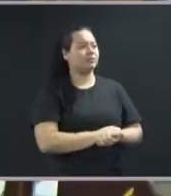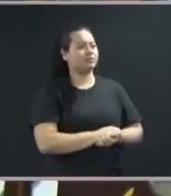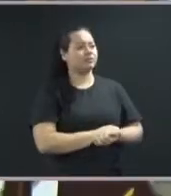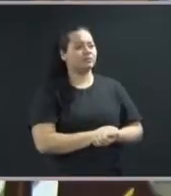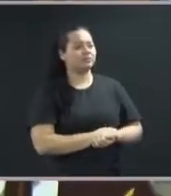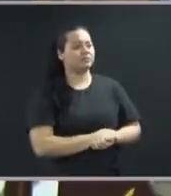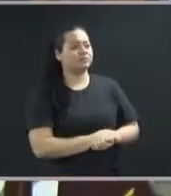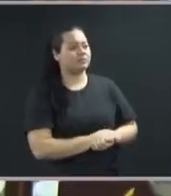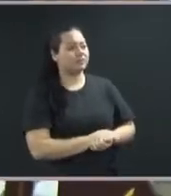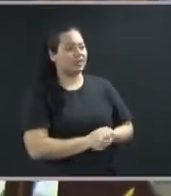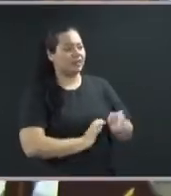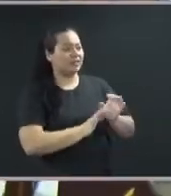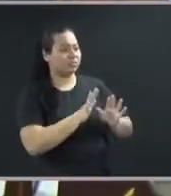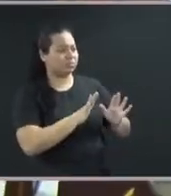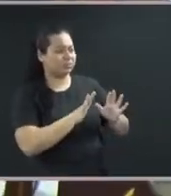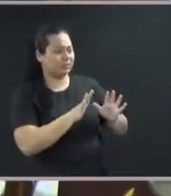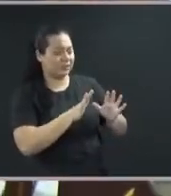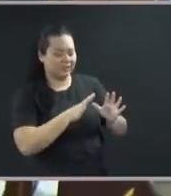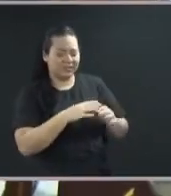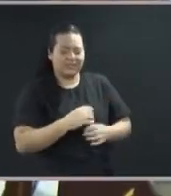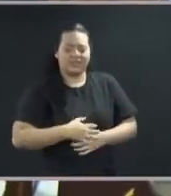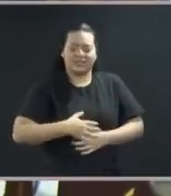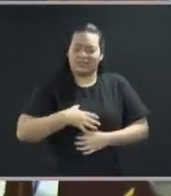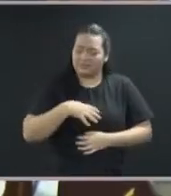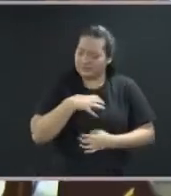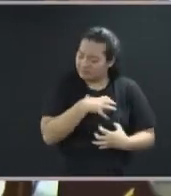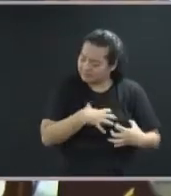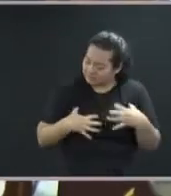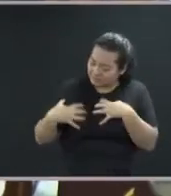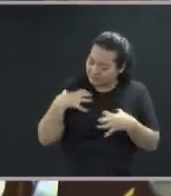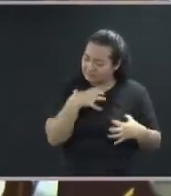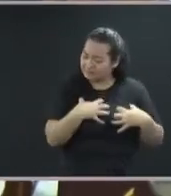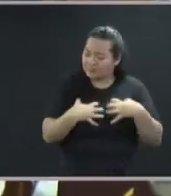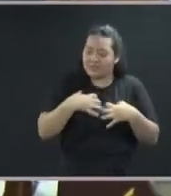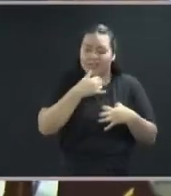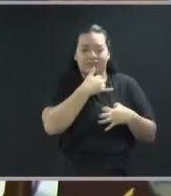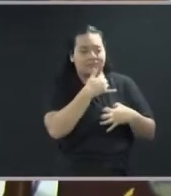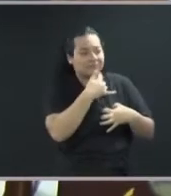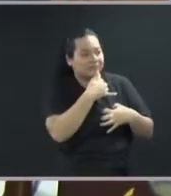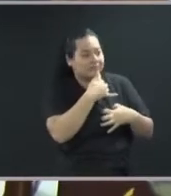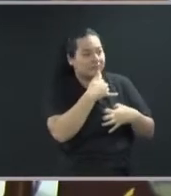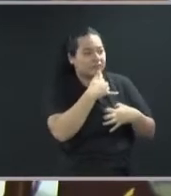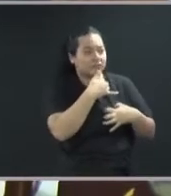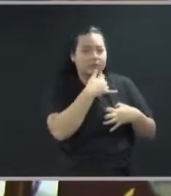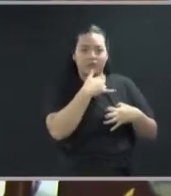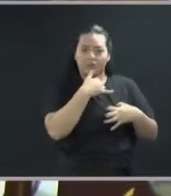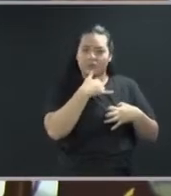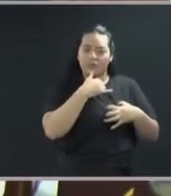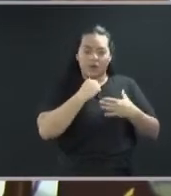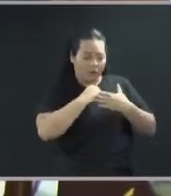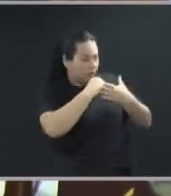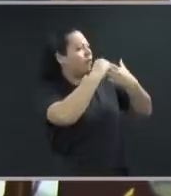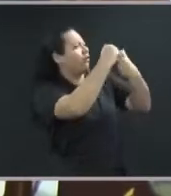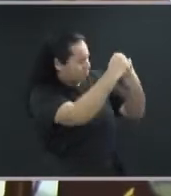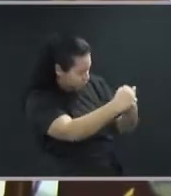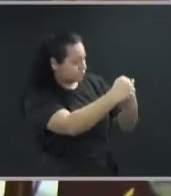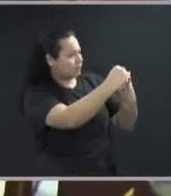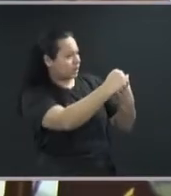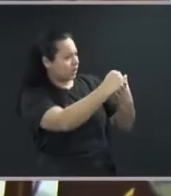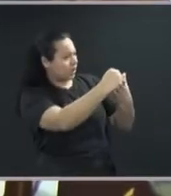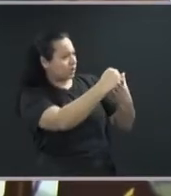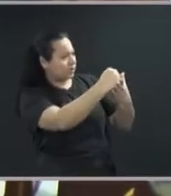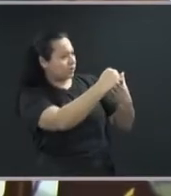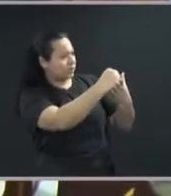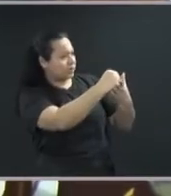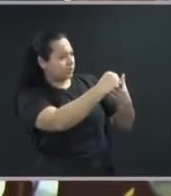irmão nosso está na guerra, é ferido e está lá, vamos chegar junto, meu irmão. Eu faço parte da tropa de elite de Jeová. Chega